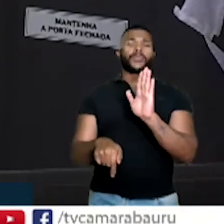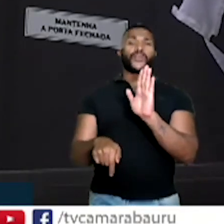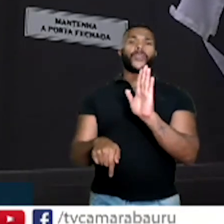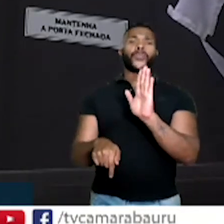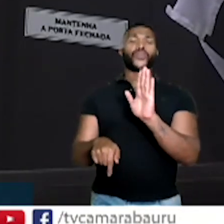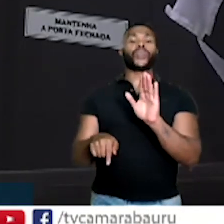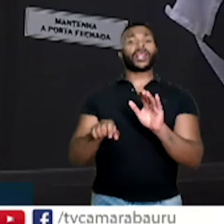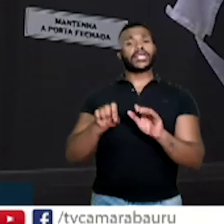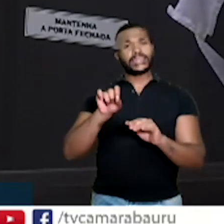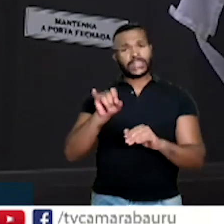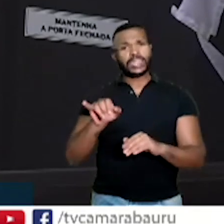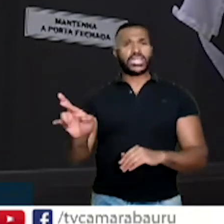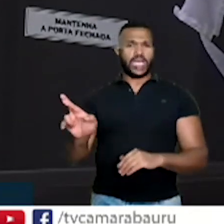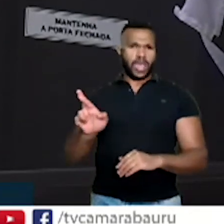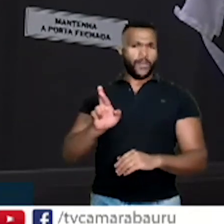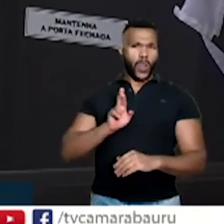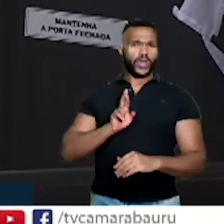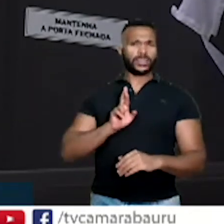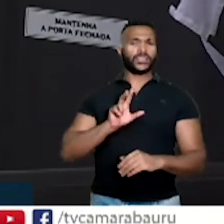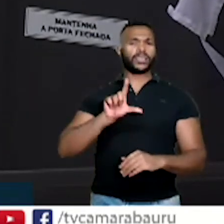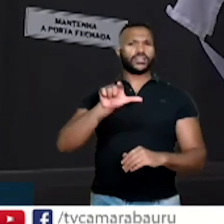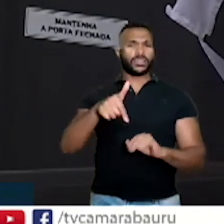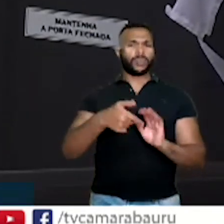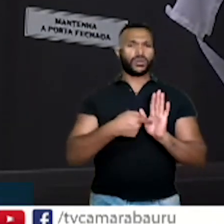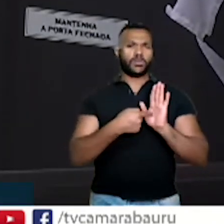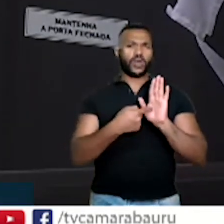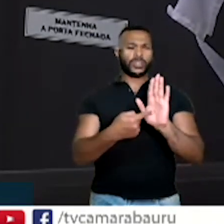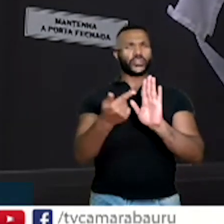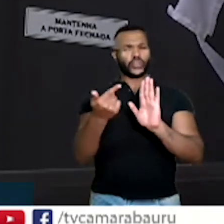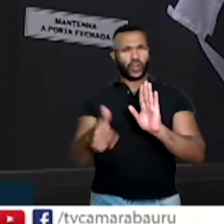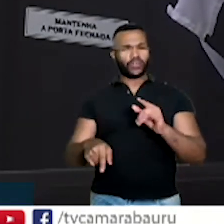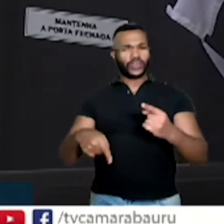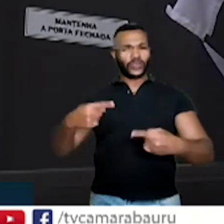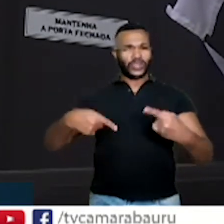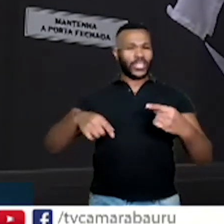nós tivermos essas informações, a gente amplia novamente a discussão. Era isso, presidente. Obrigada.